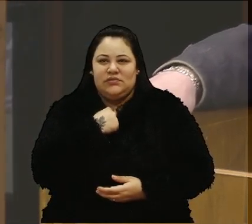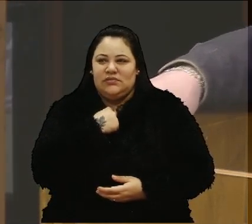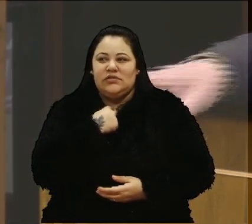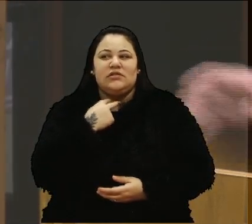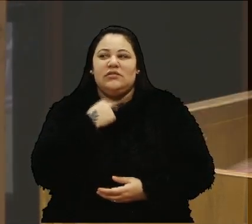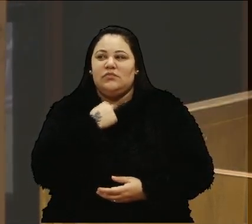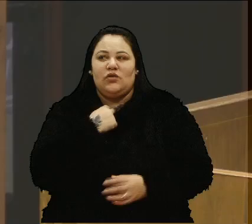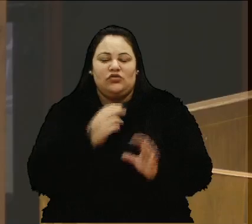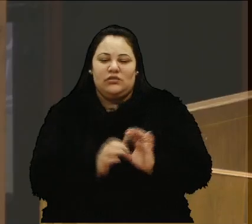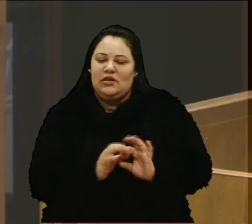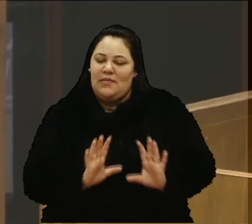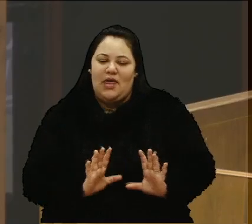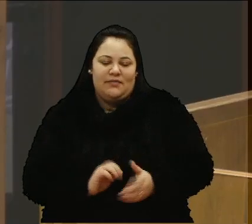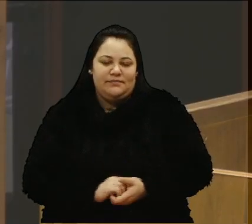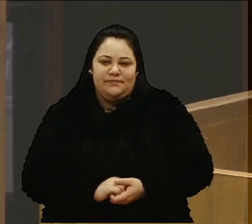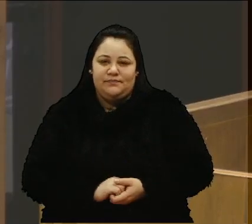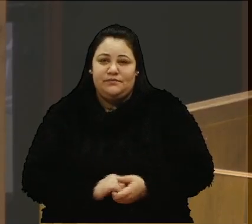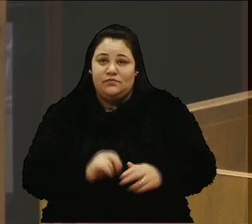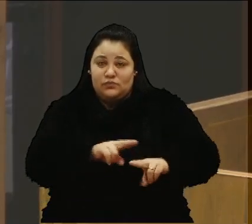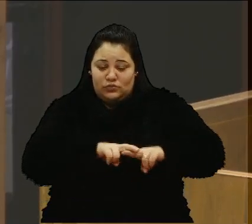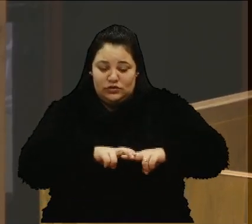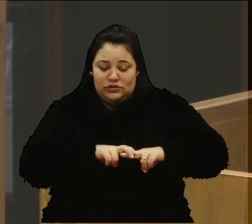permitir. Por isso, presidente, obviamente